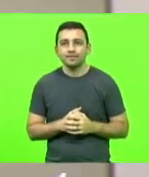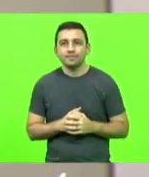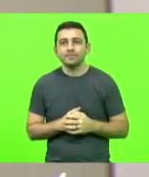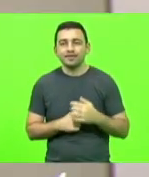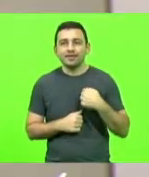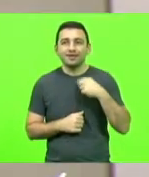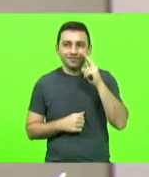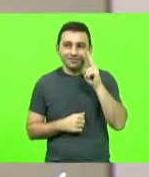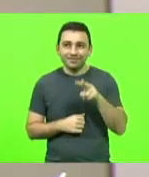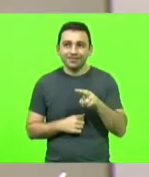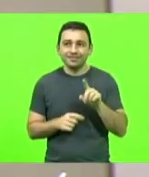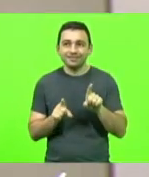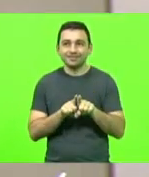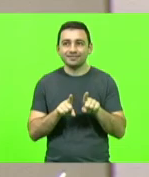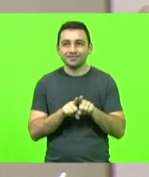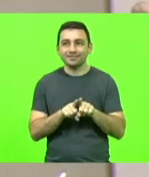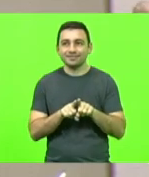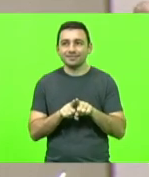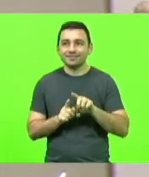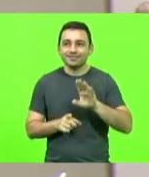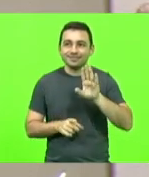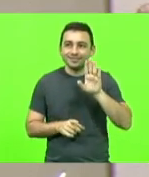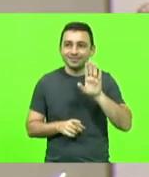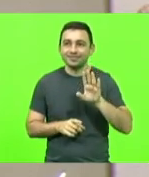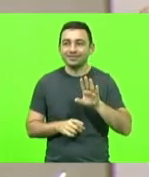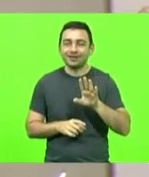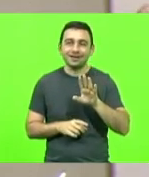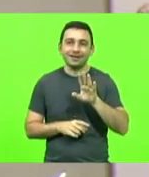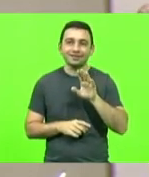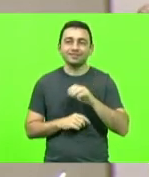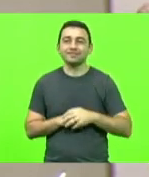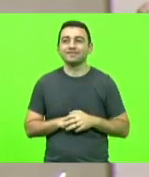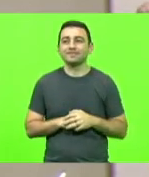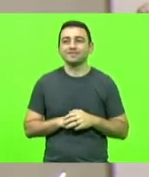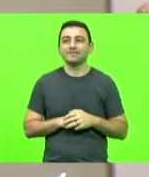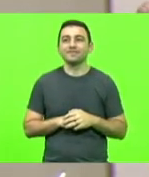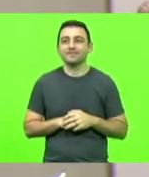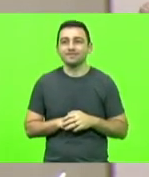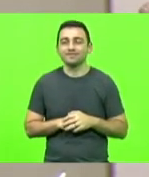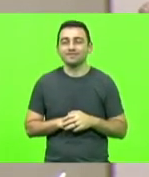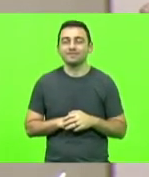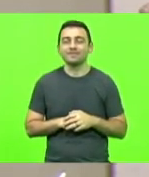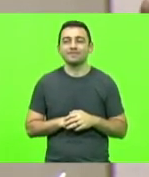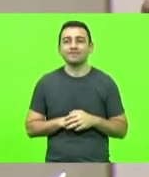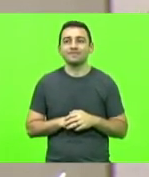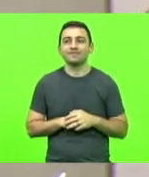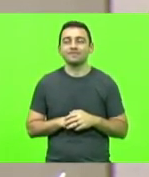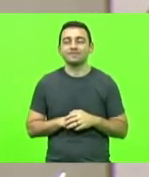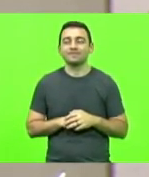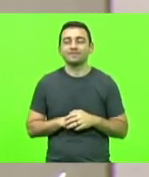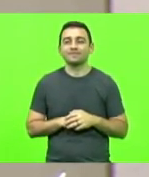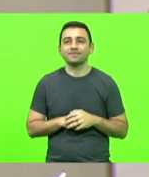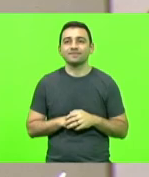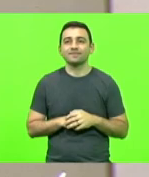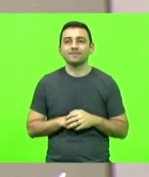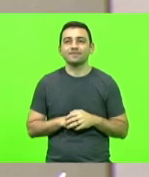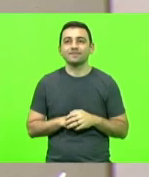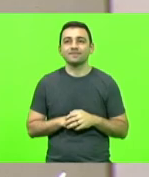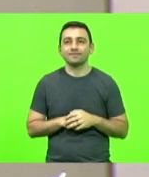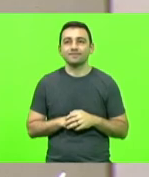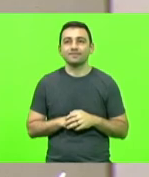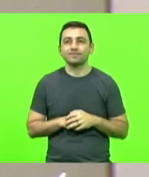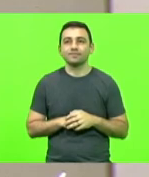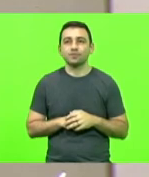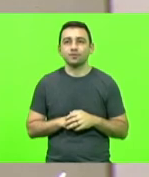Vossa Excelência. Muito obrigado. Foi muito discreto aqui, presidente, um movimento aqui. Muito obrigado. Retificação. Não é bem retificação de voto, mas retificação